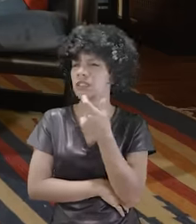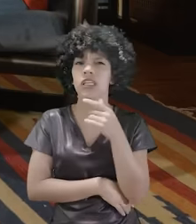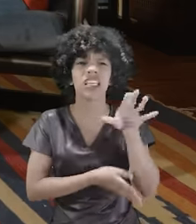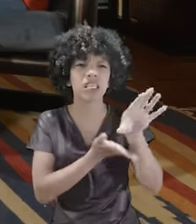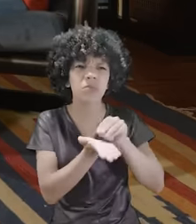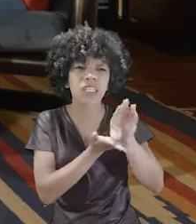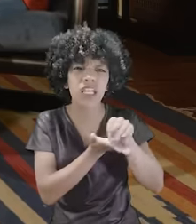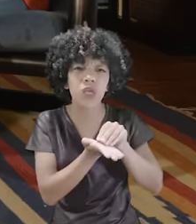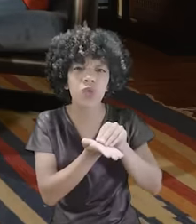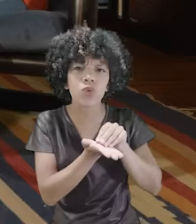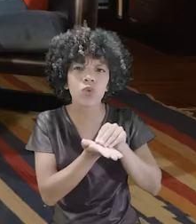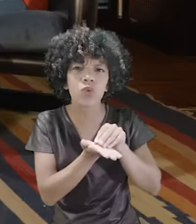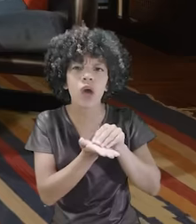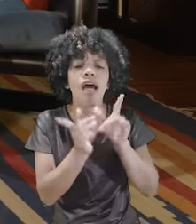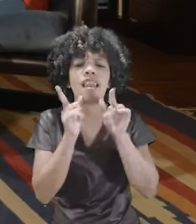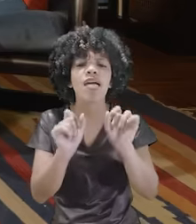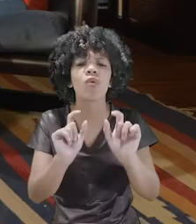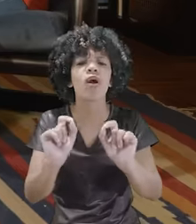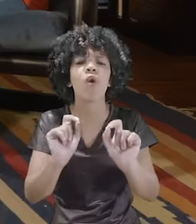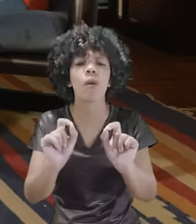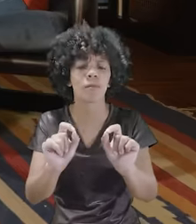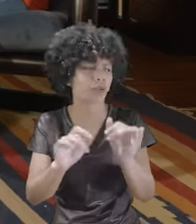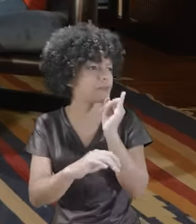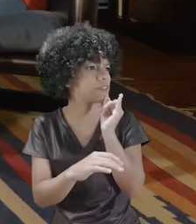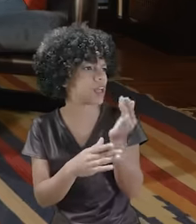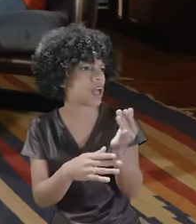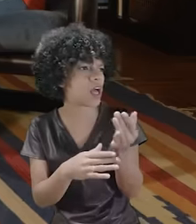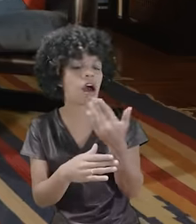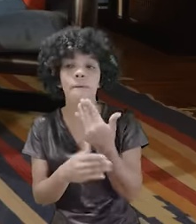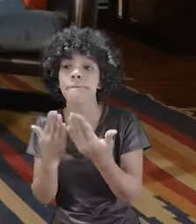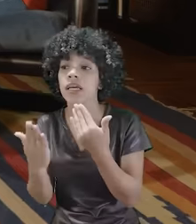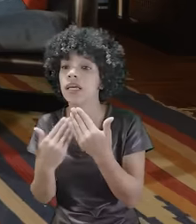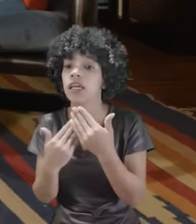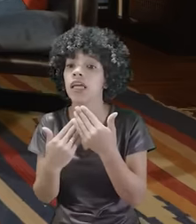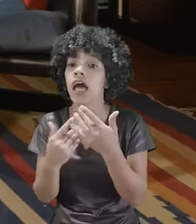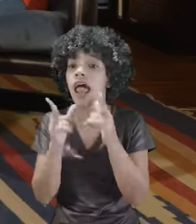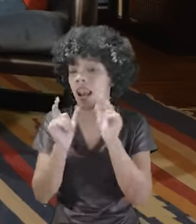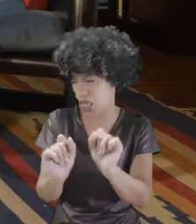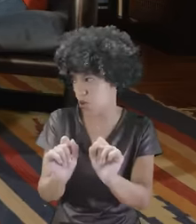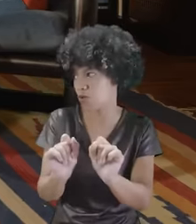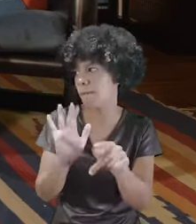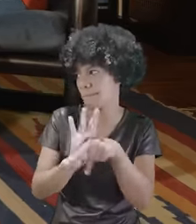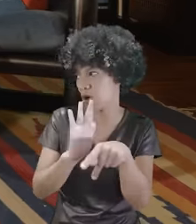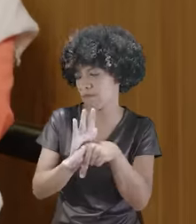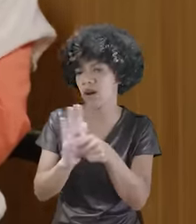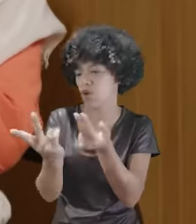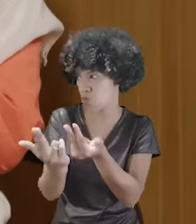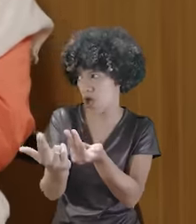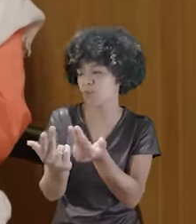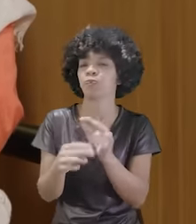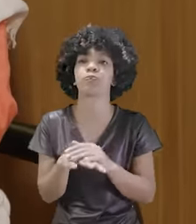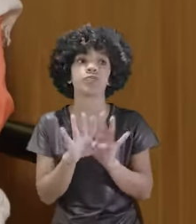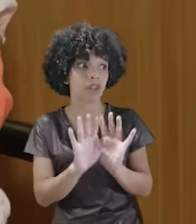imitando a mesma idioma ele fala assim no mesmo que eu falo língua isso